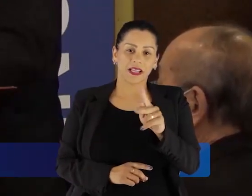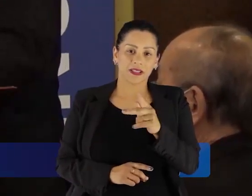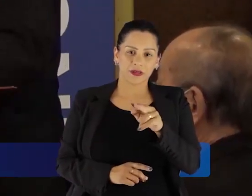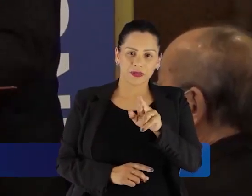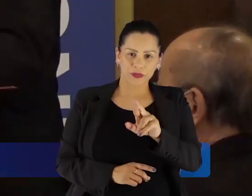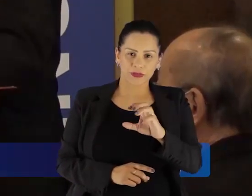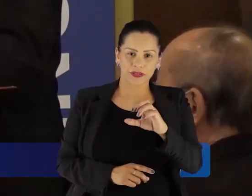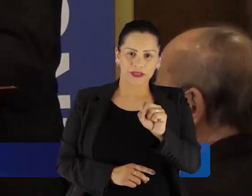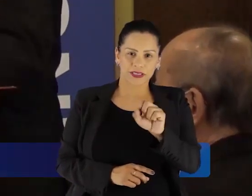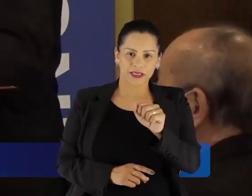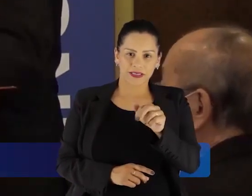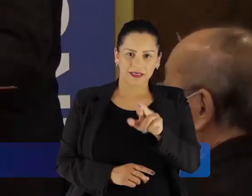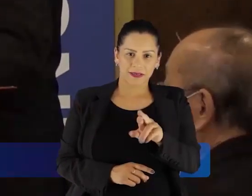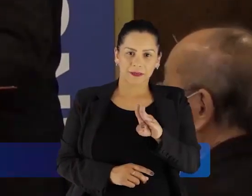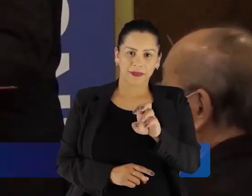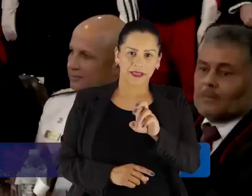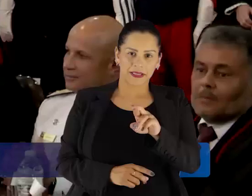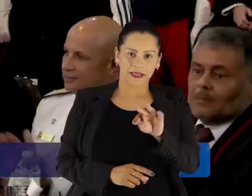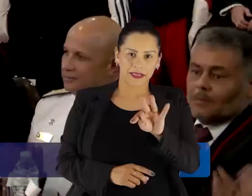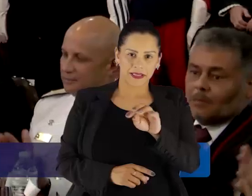Beretta da Silveira